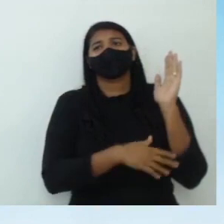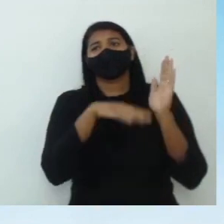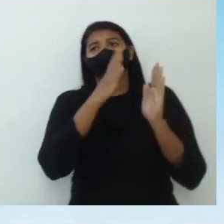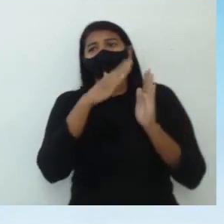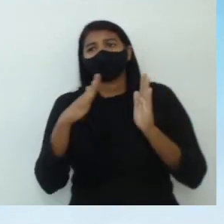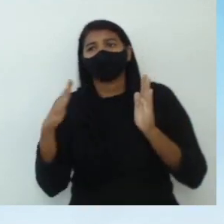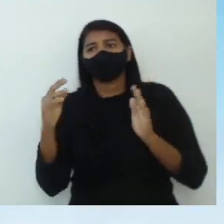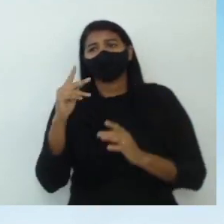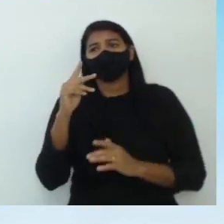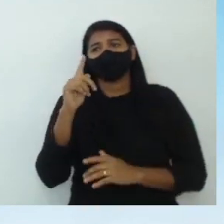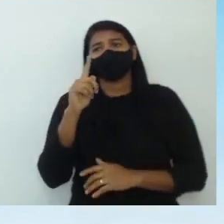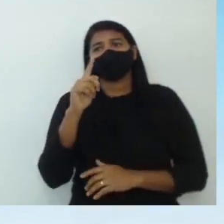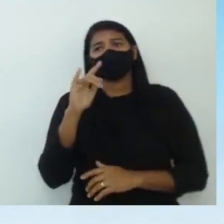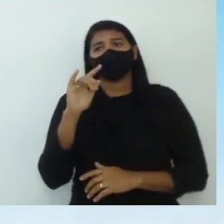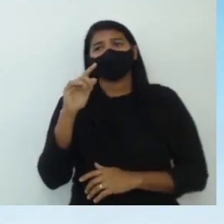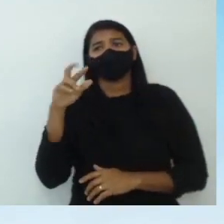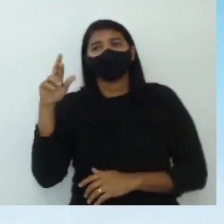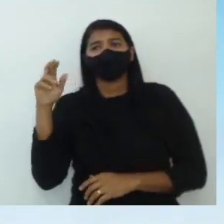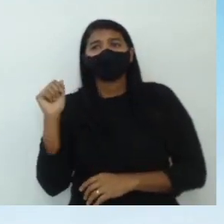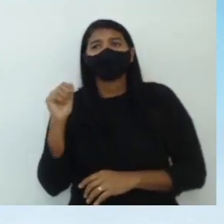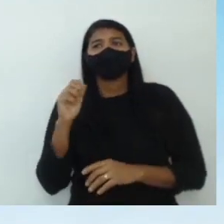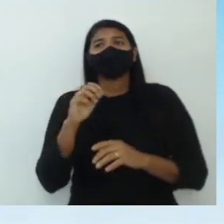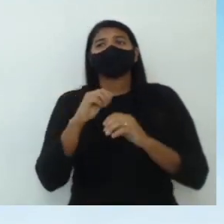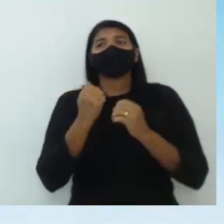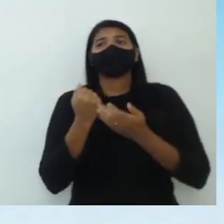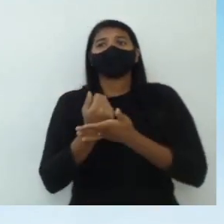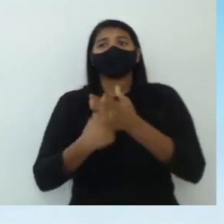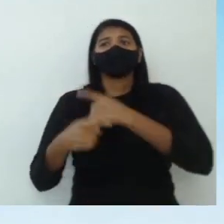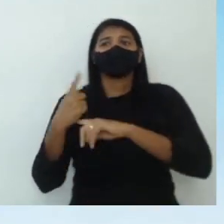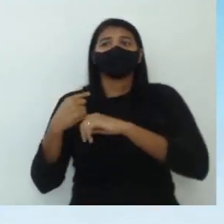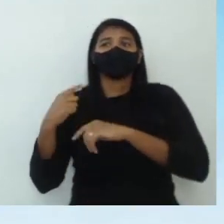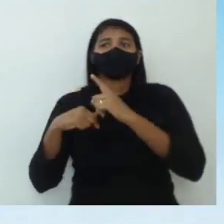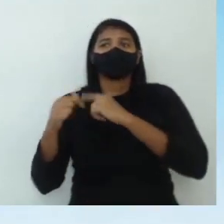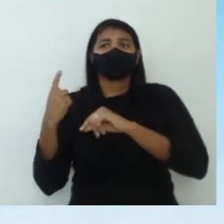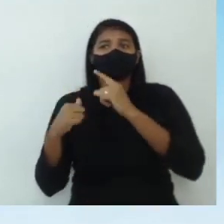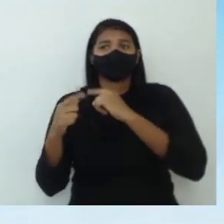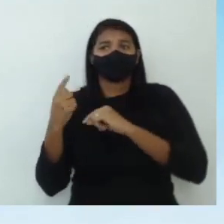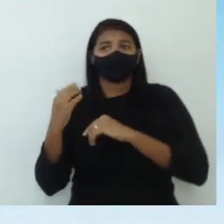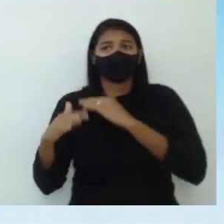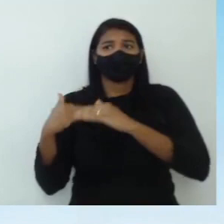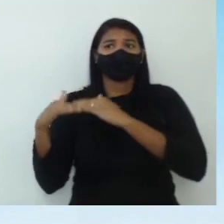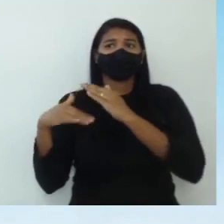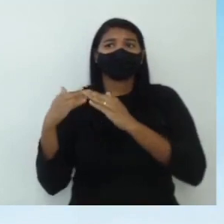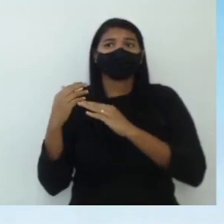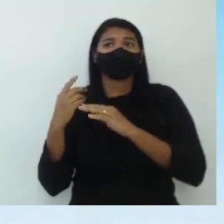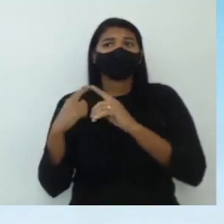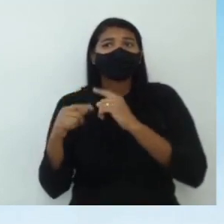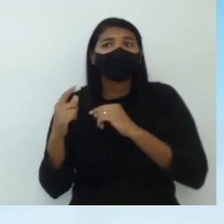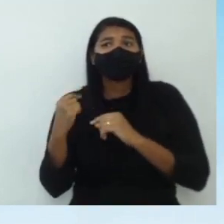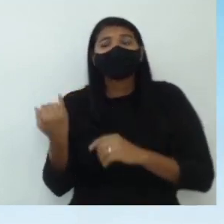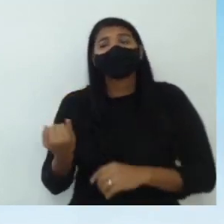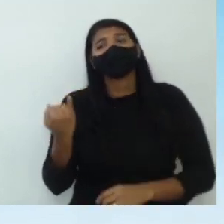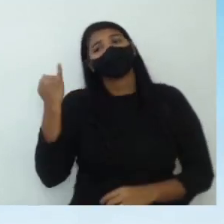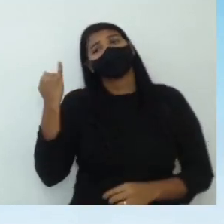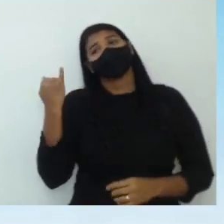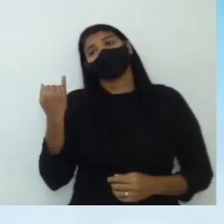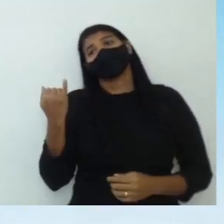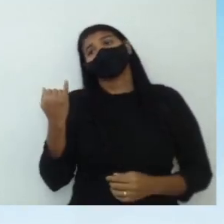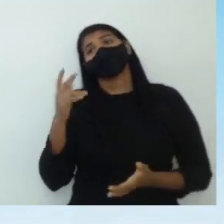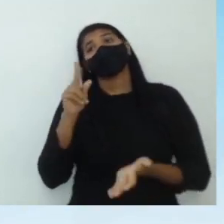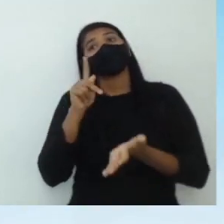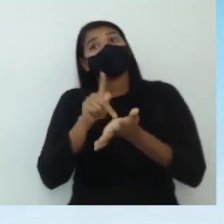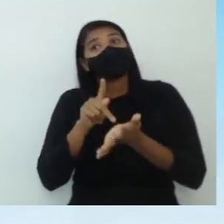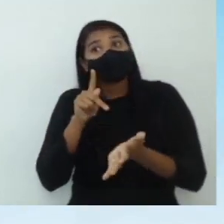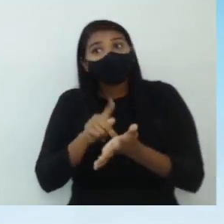são importantes da sustentabilidade e da economia, eles colocam como desenvolvimento econômico como a coisa mais importante, quando na verdade a